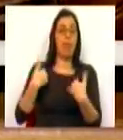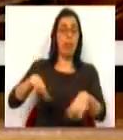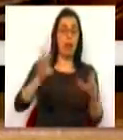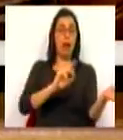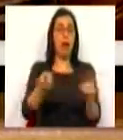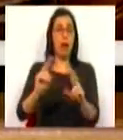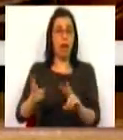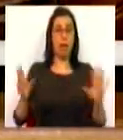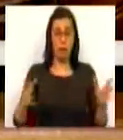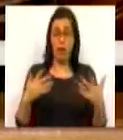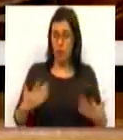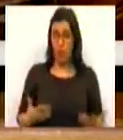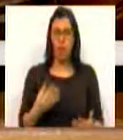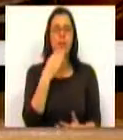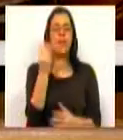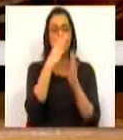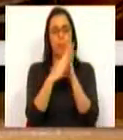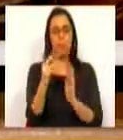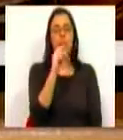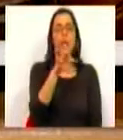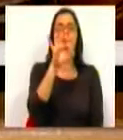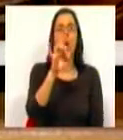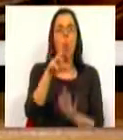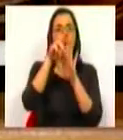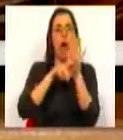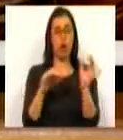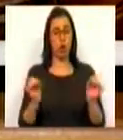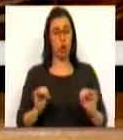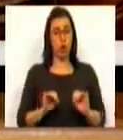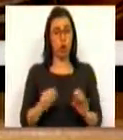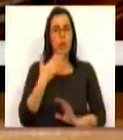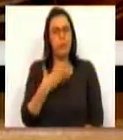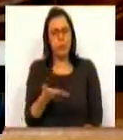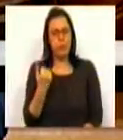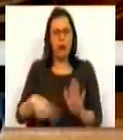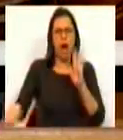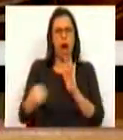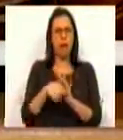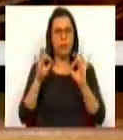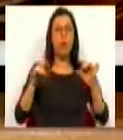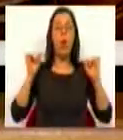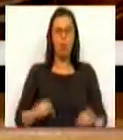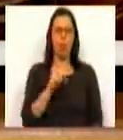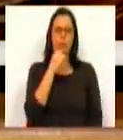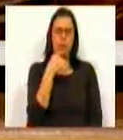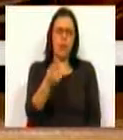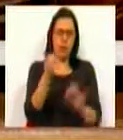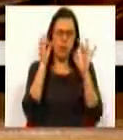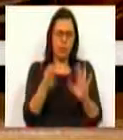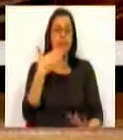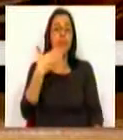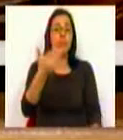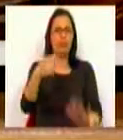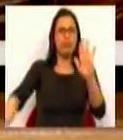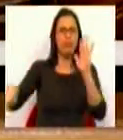alterações agora do famoso modelo 38 por regulamentar, ocultou de forma deliberada, hoje podemos dizer,